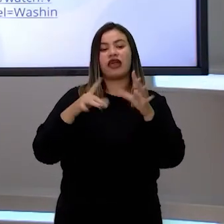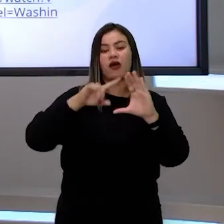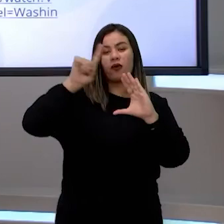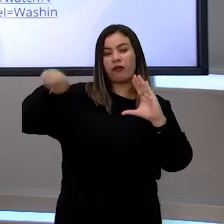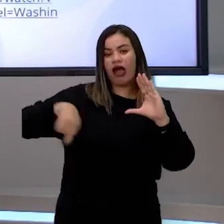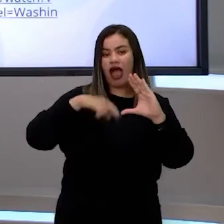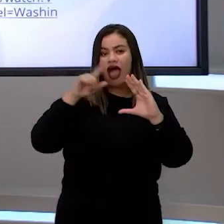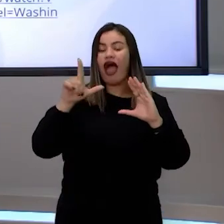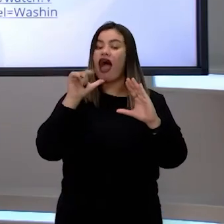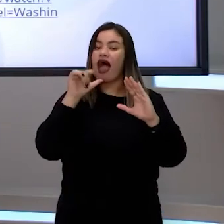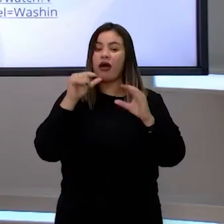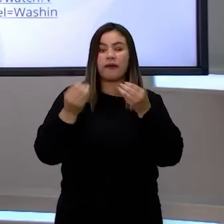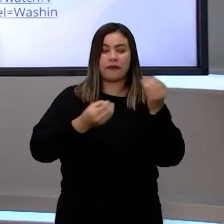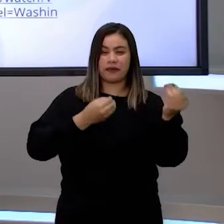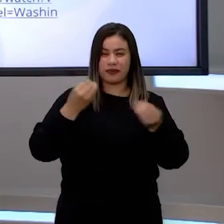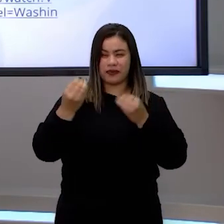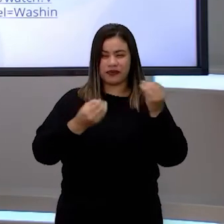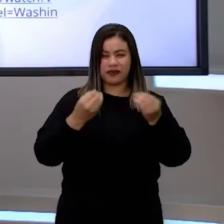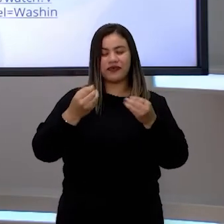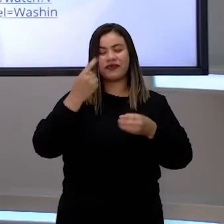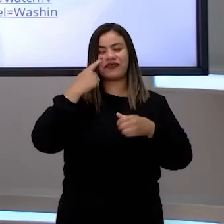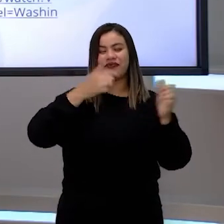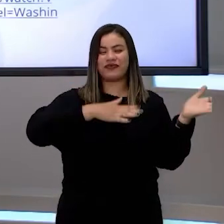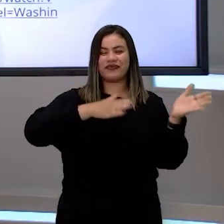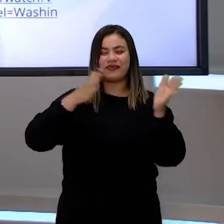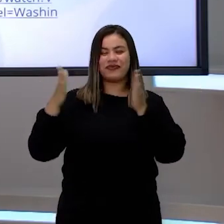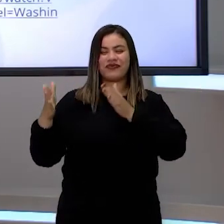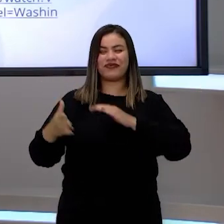da água. Então, olha só, pode rodar, gente.